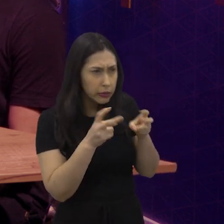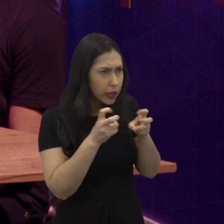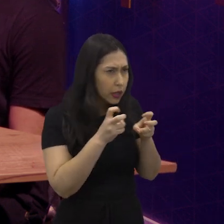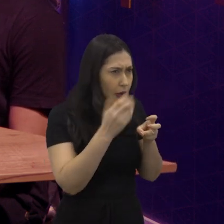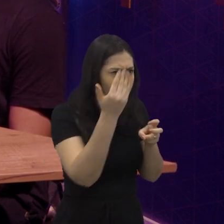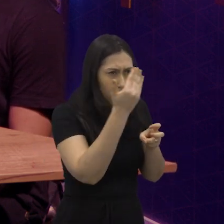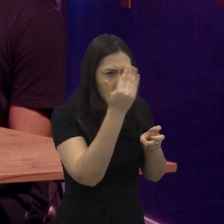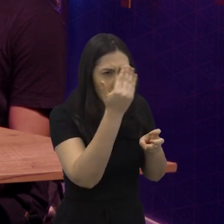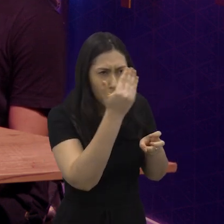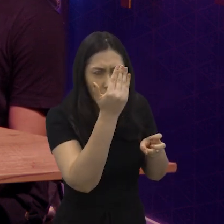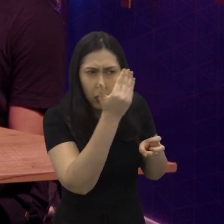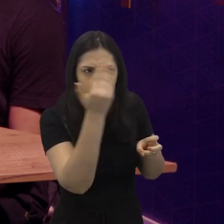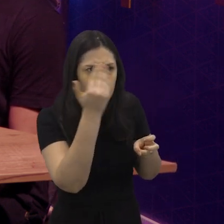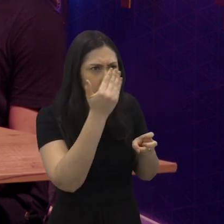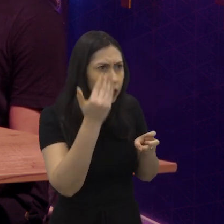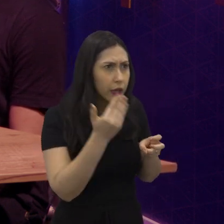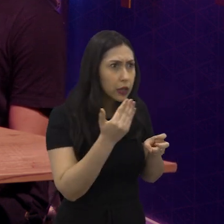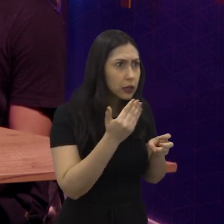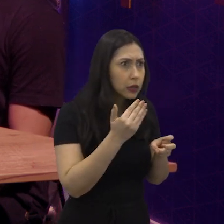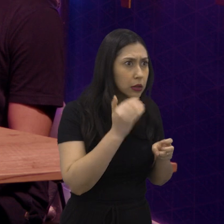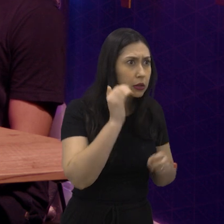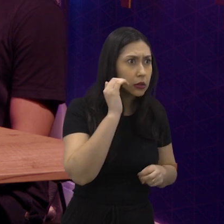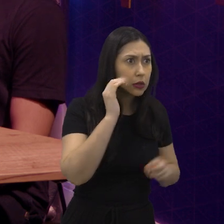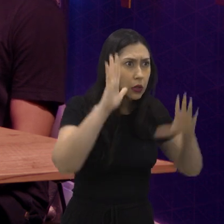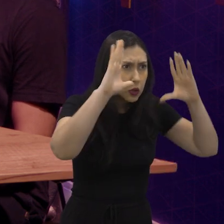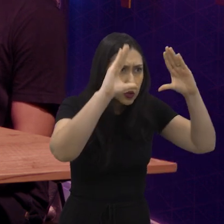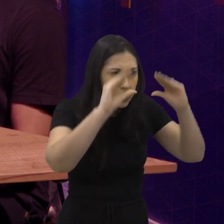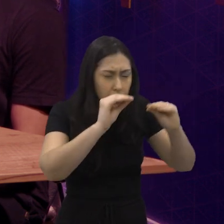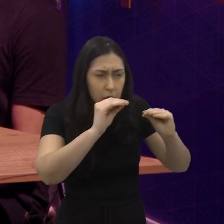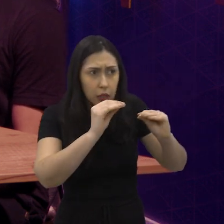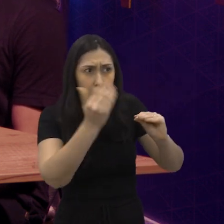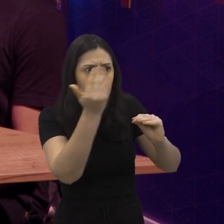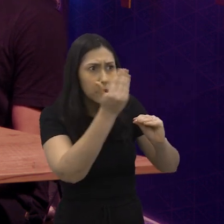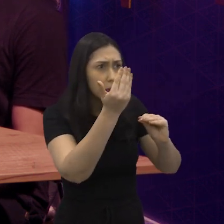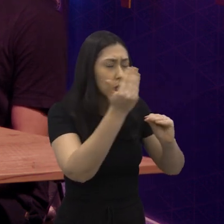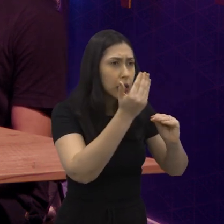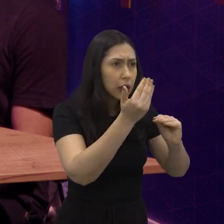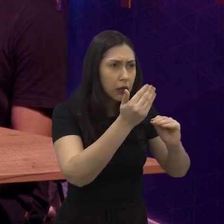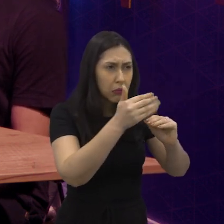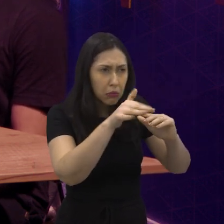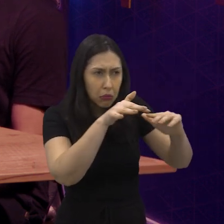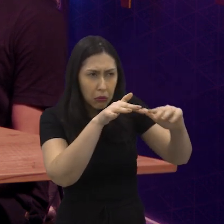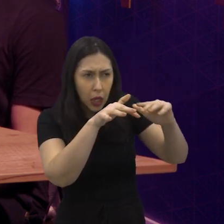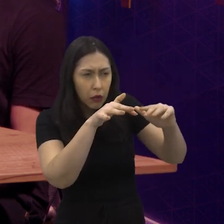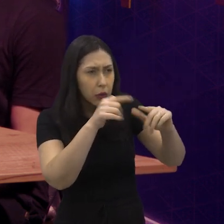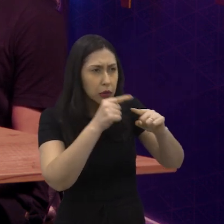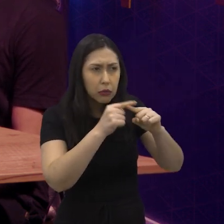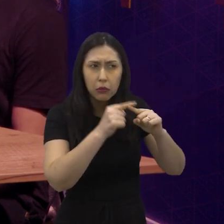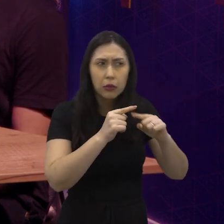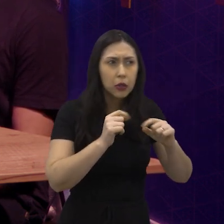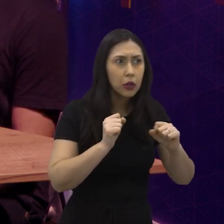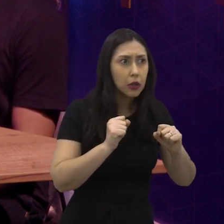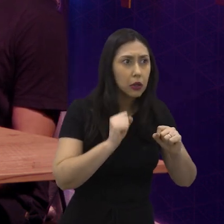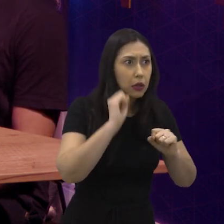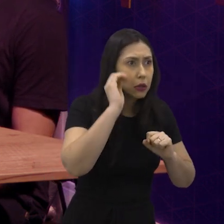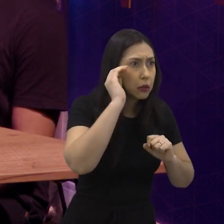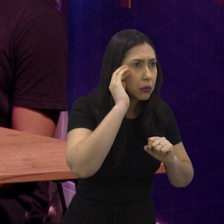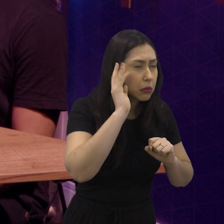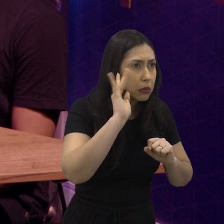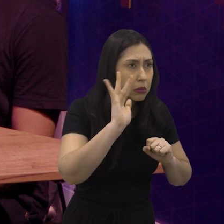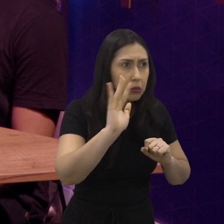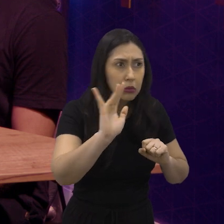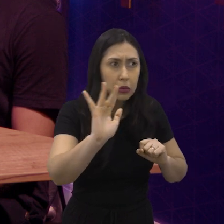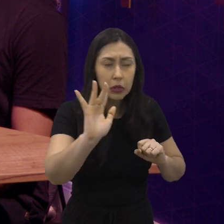que deduzir, né? Então, se não tem luz, tudo é escuro, o que é que está fazendo aquele barulho? Quem que é responsável por tal